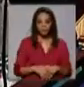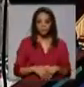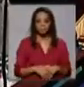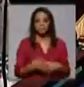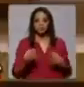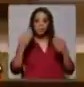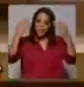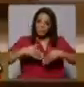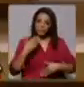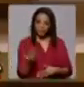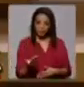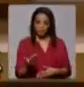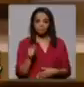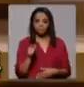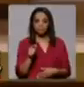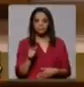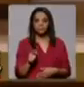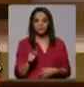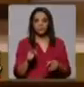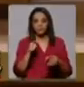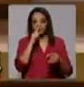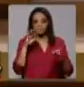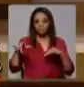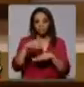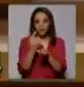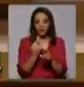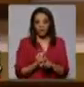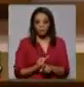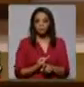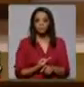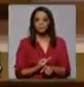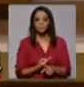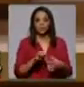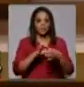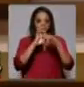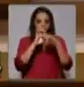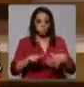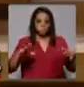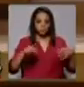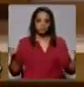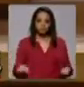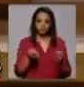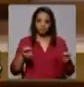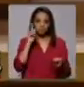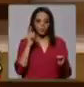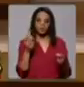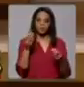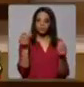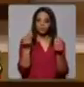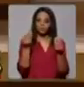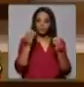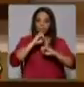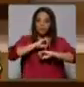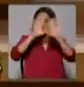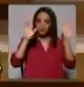Haverá limites para este tipo de populismo que já nada tem a ver com a promoção dos valores da transparência e